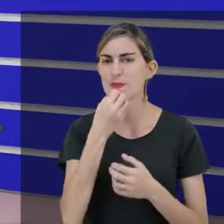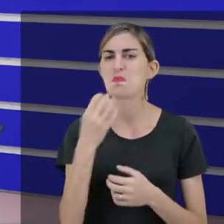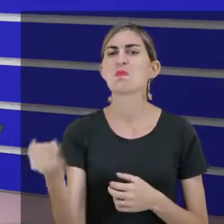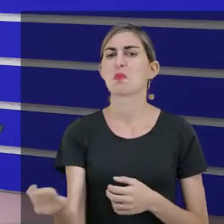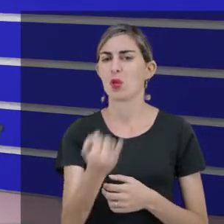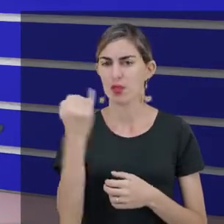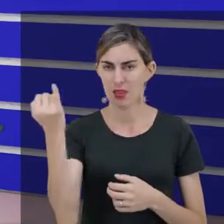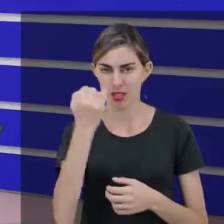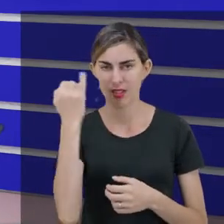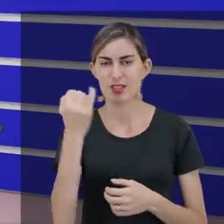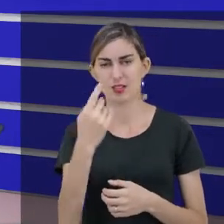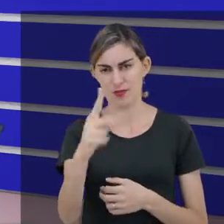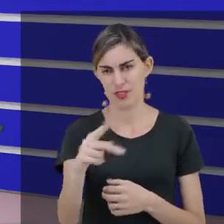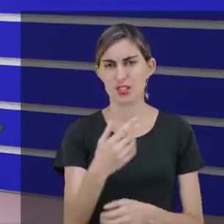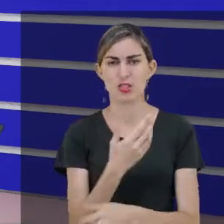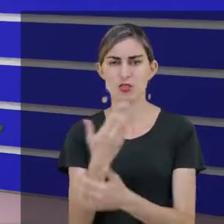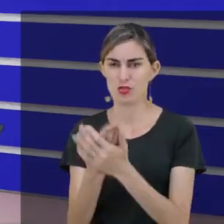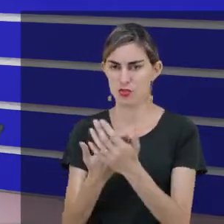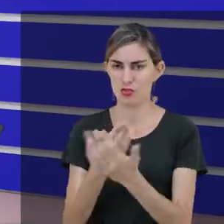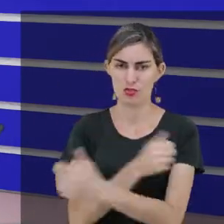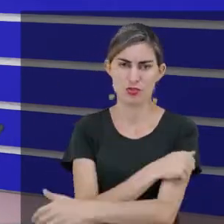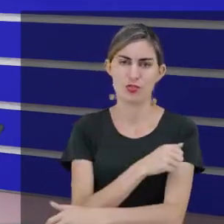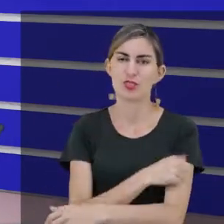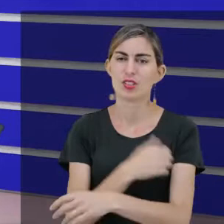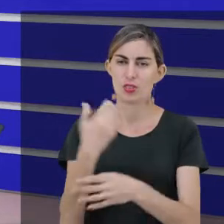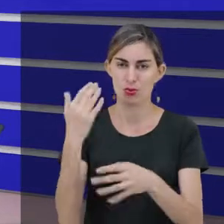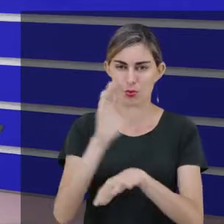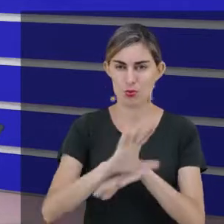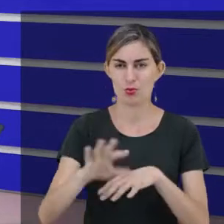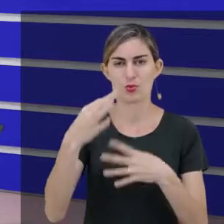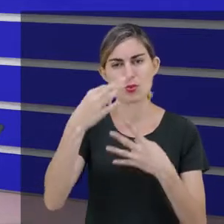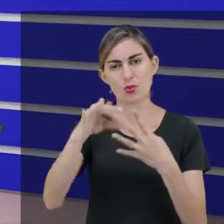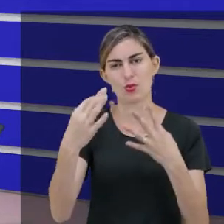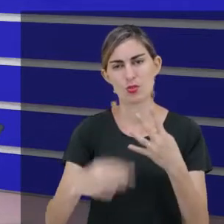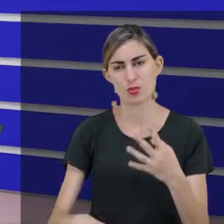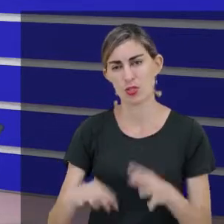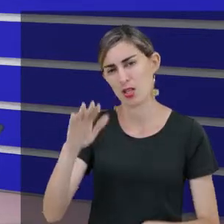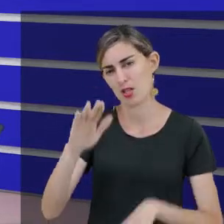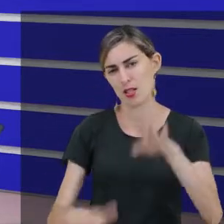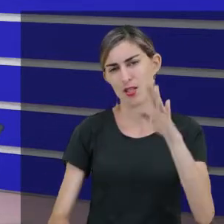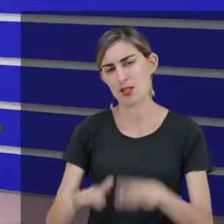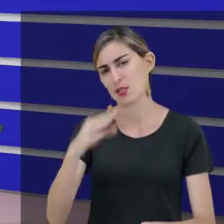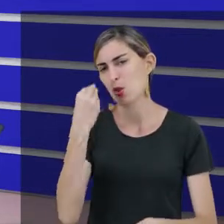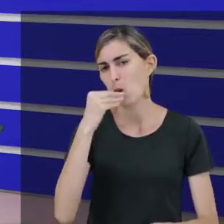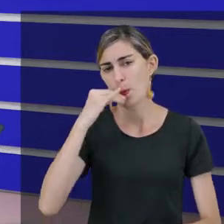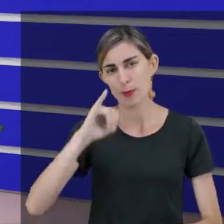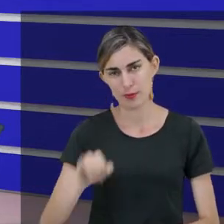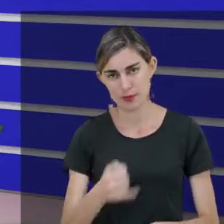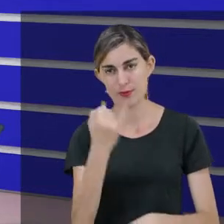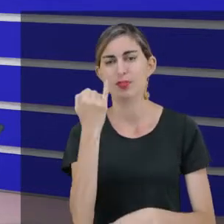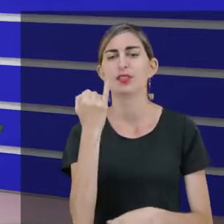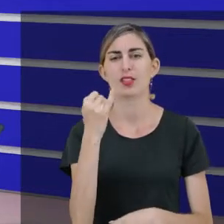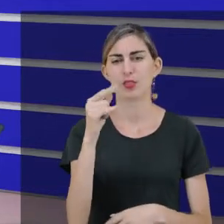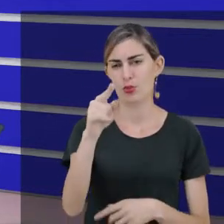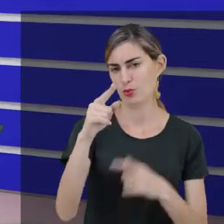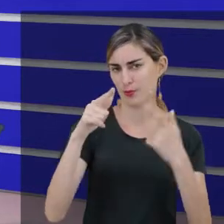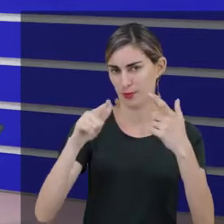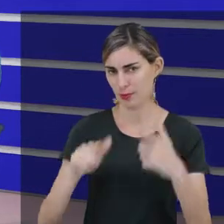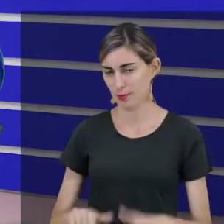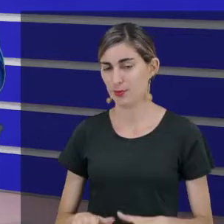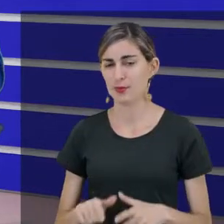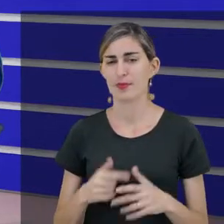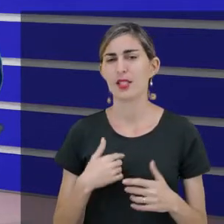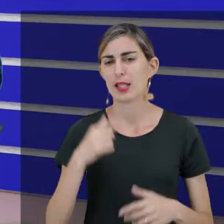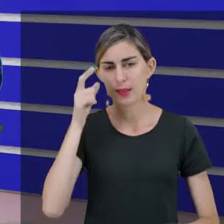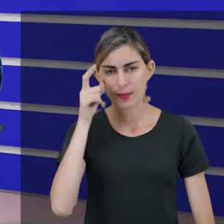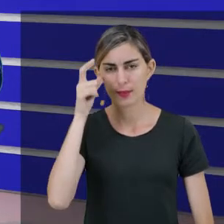importante, você estudante. Está aí no curso de logística, está estudando, às vezes até uma oportunidade de onde você está.